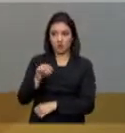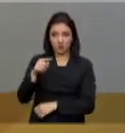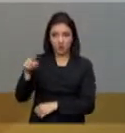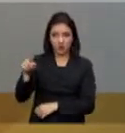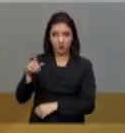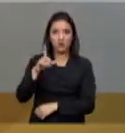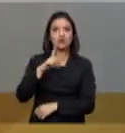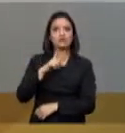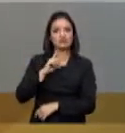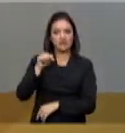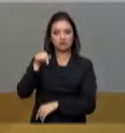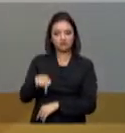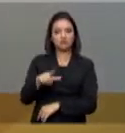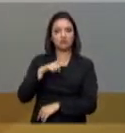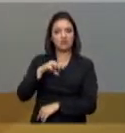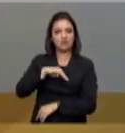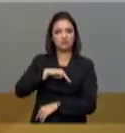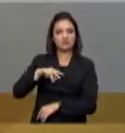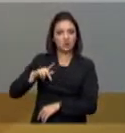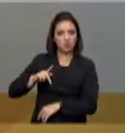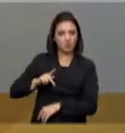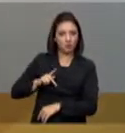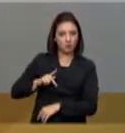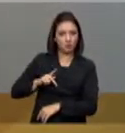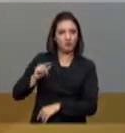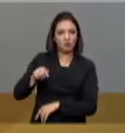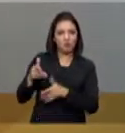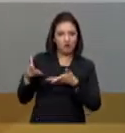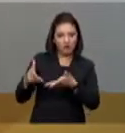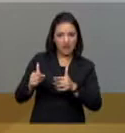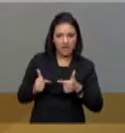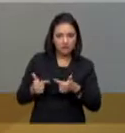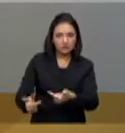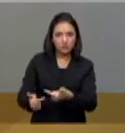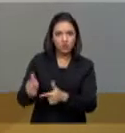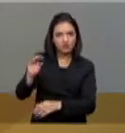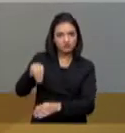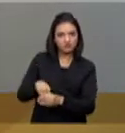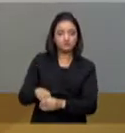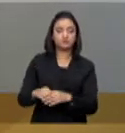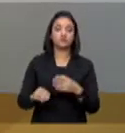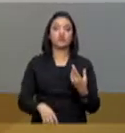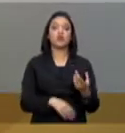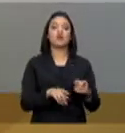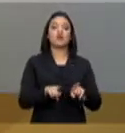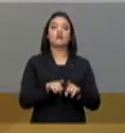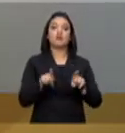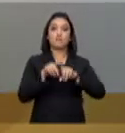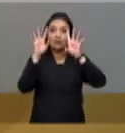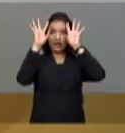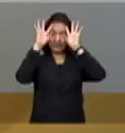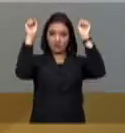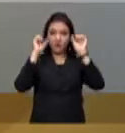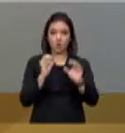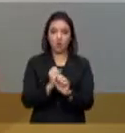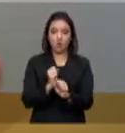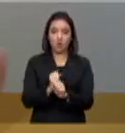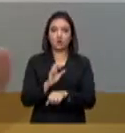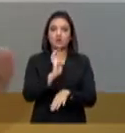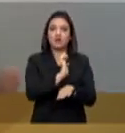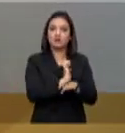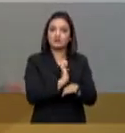ali é instituído e ali atua. Os Tribunais de Contas dos Estados, com seus